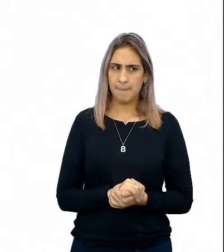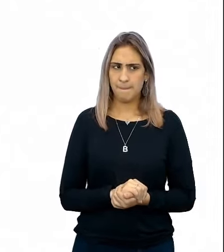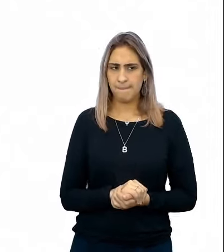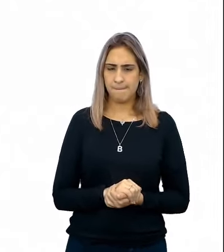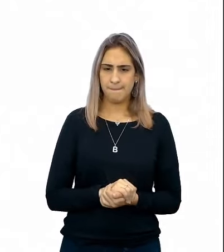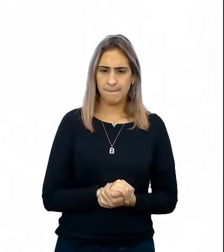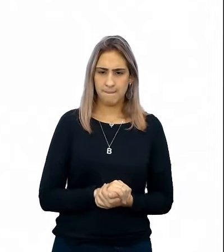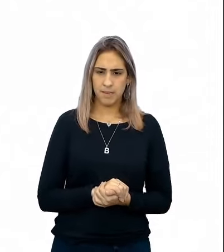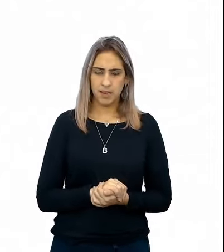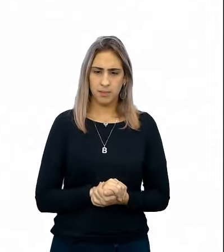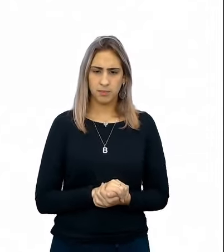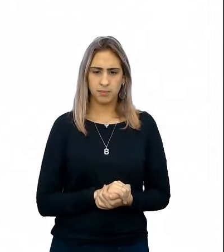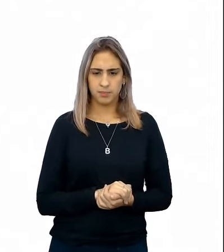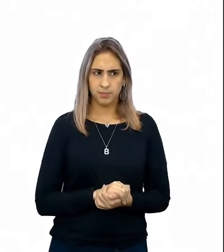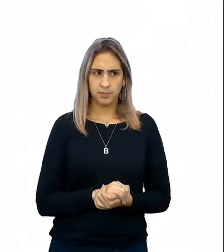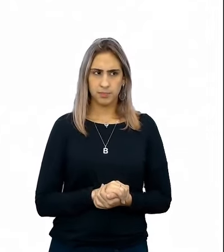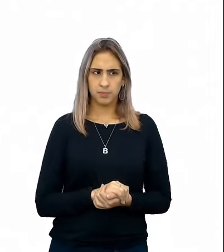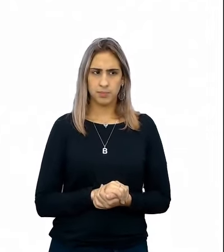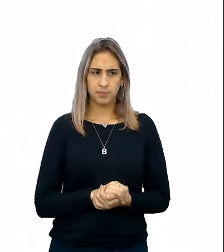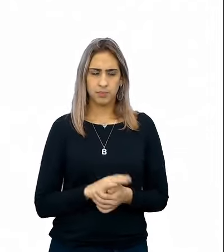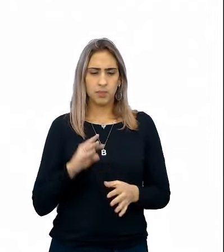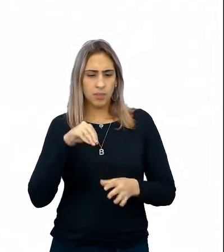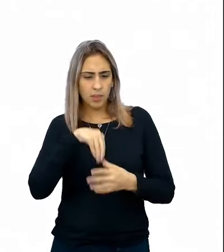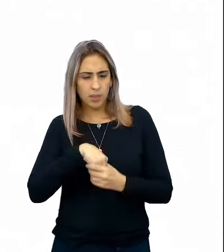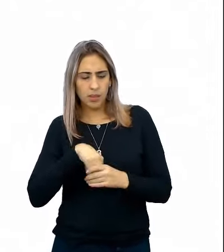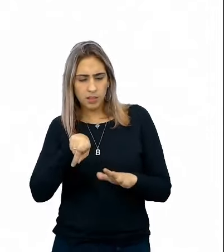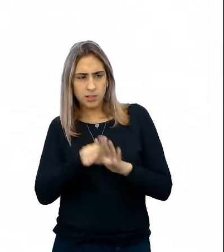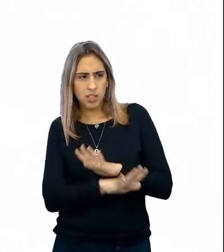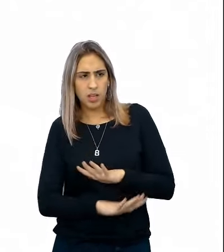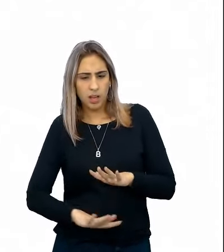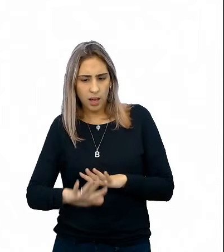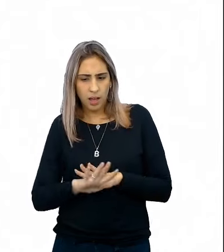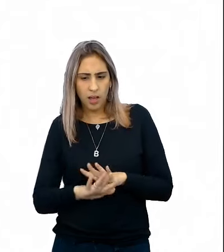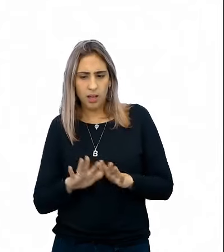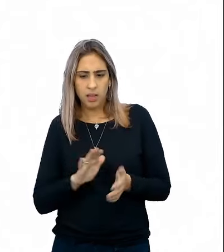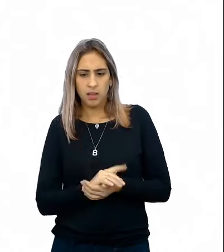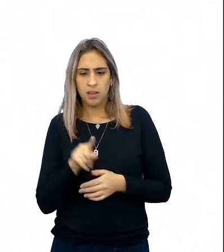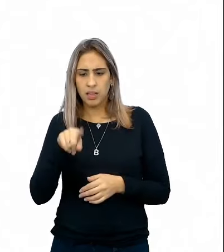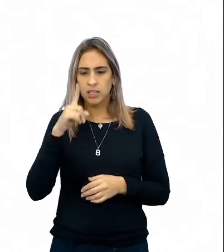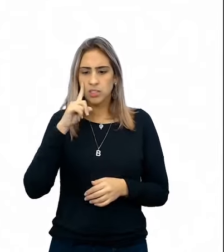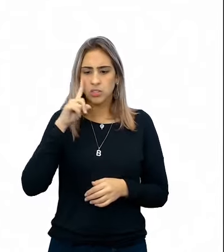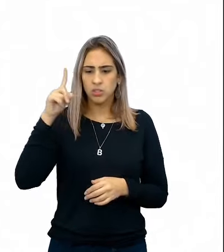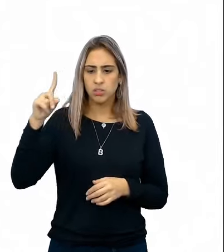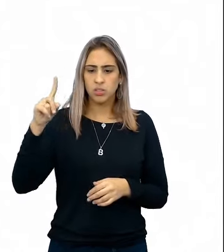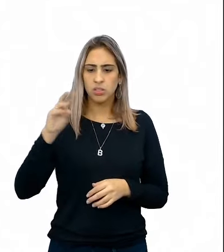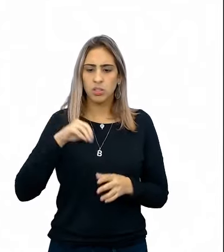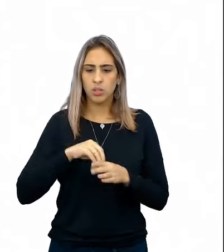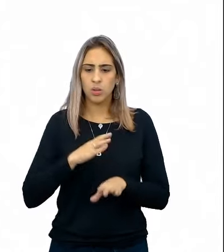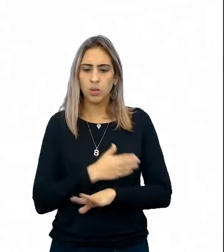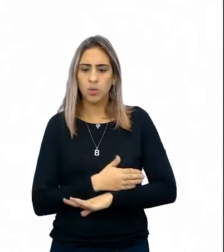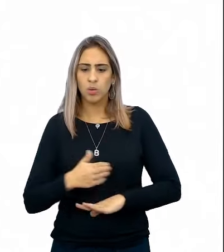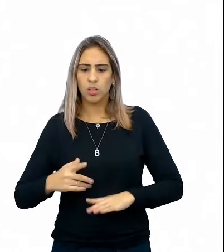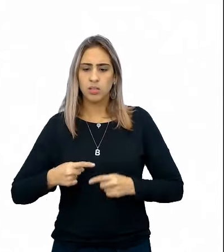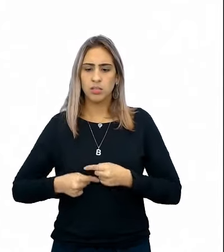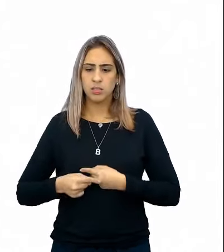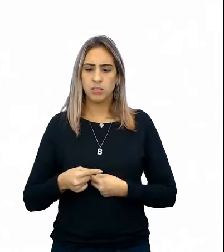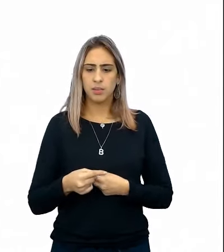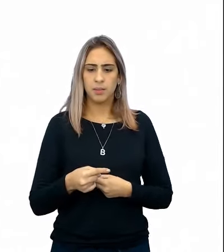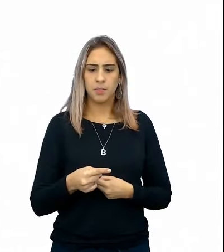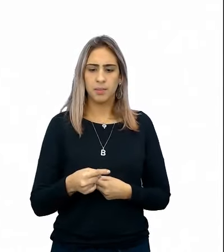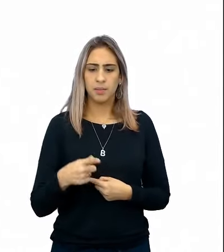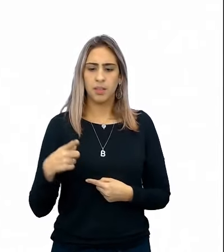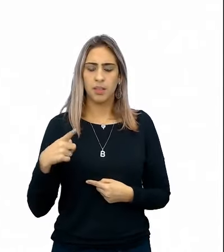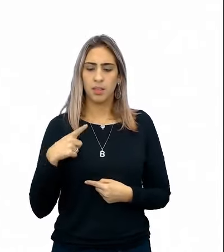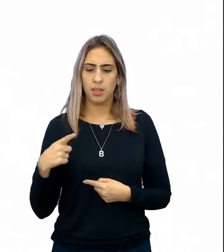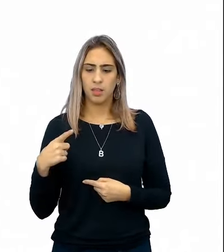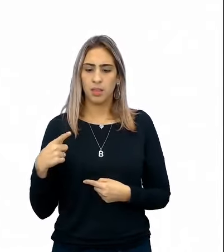aulas? Quantas horas dentro desse dia, durante a semana,